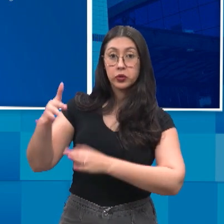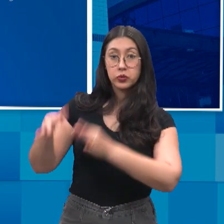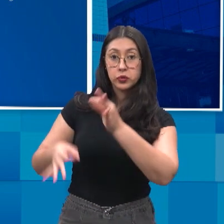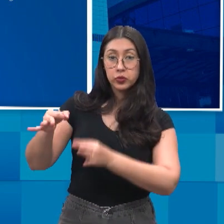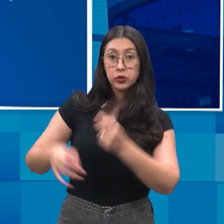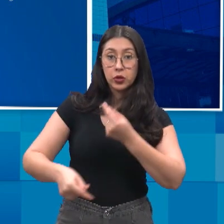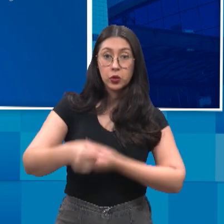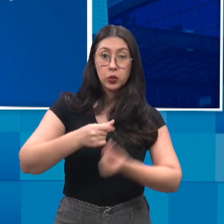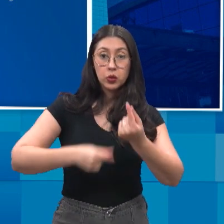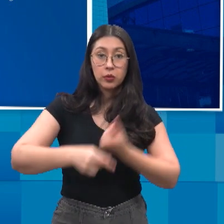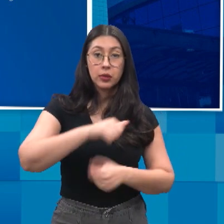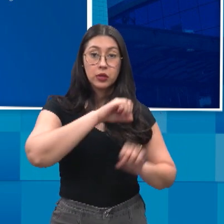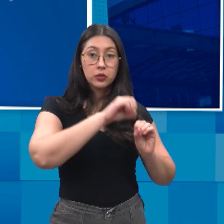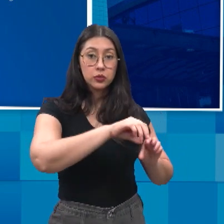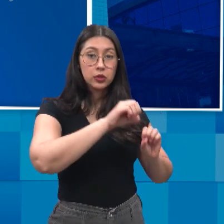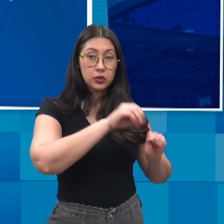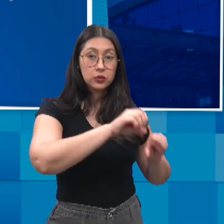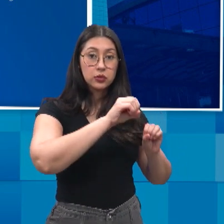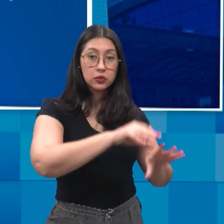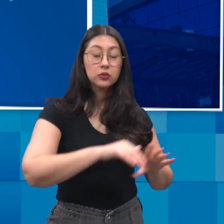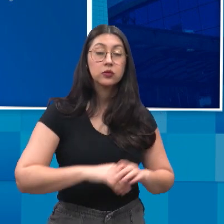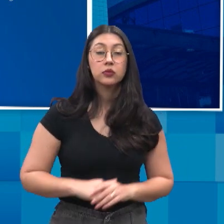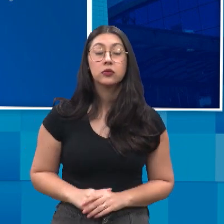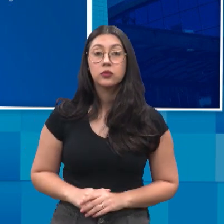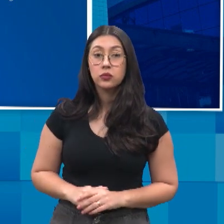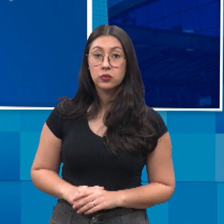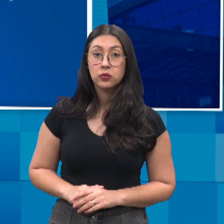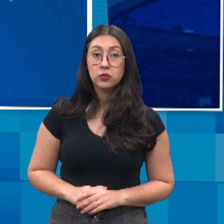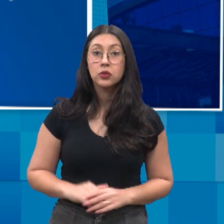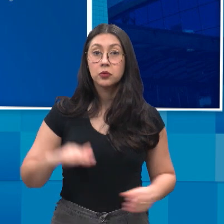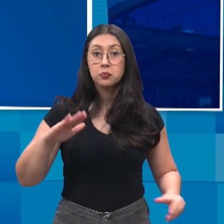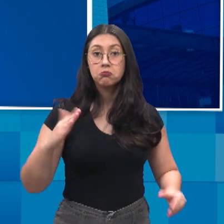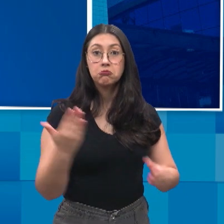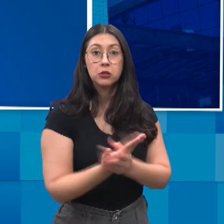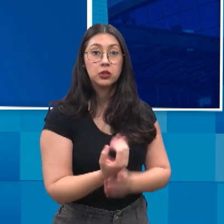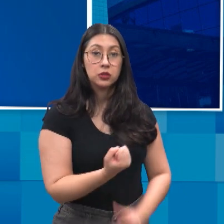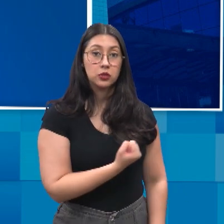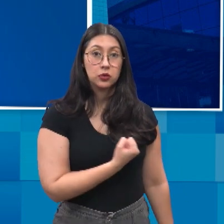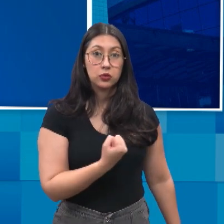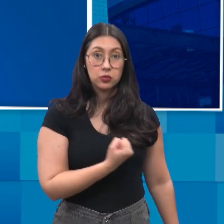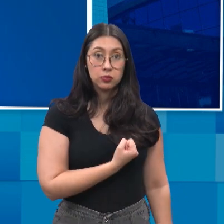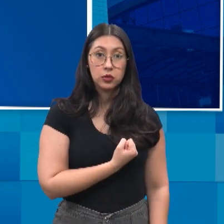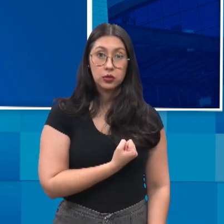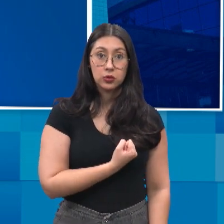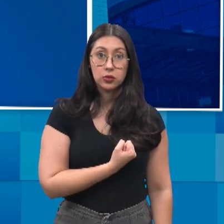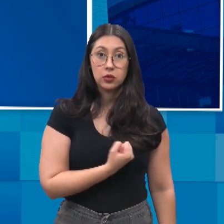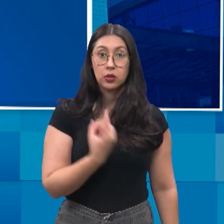Justiça, Economia e Educação. Processo número